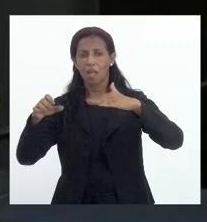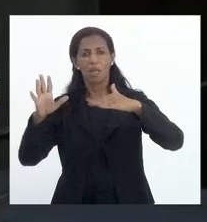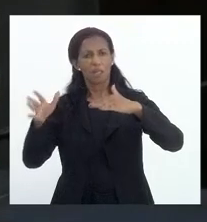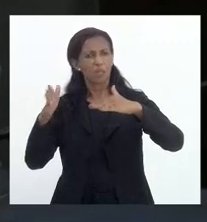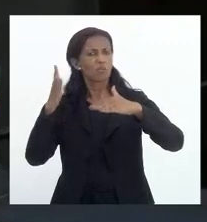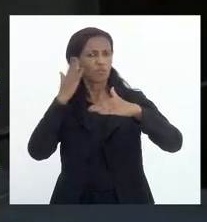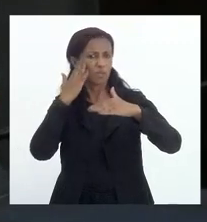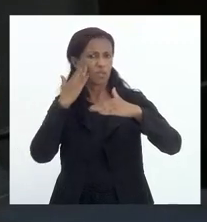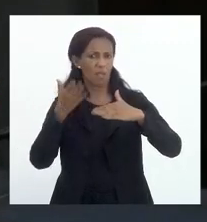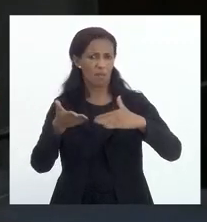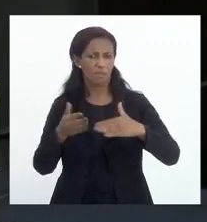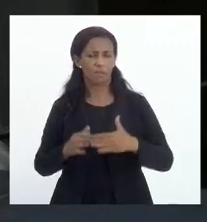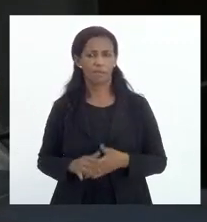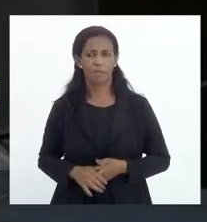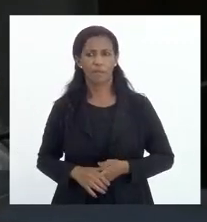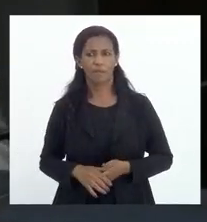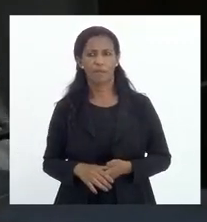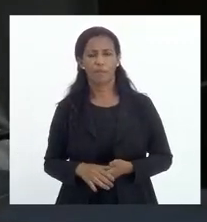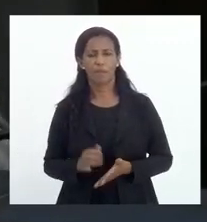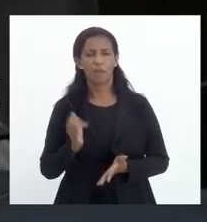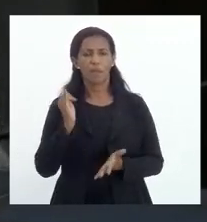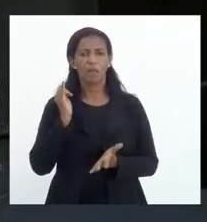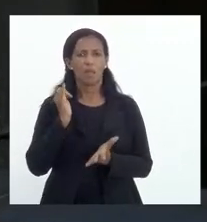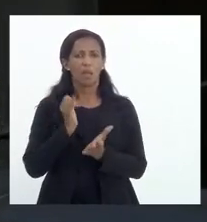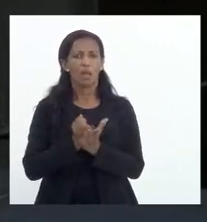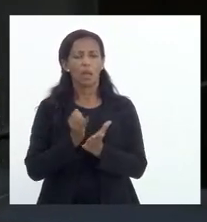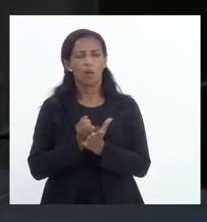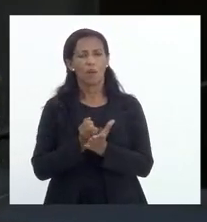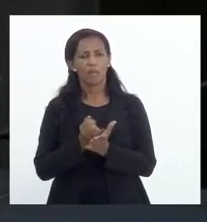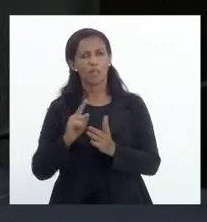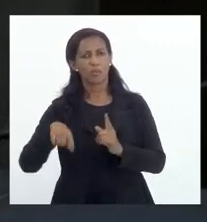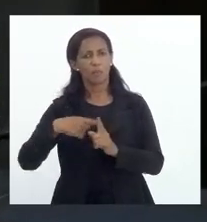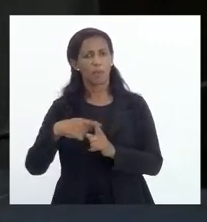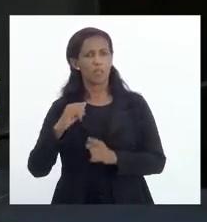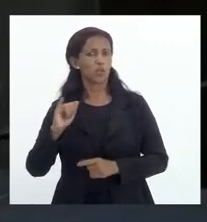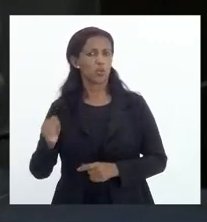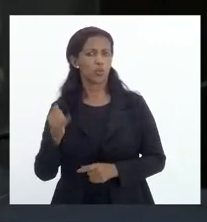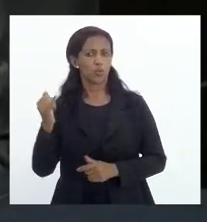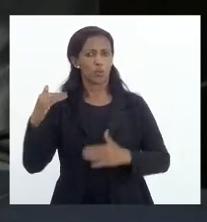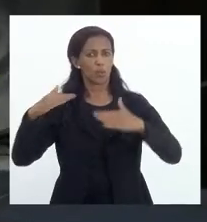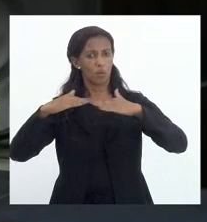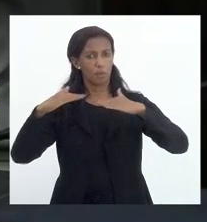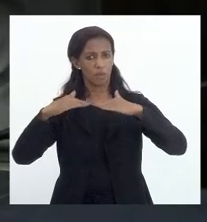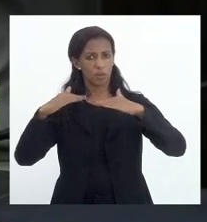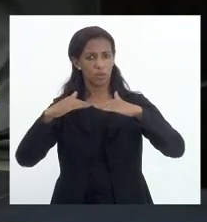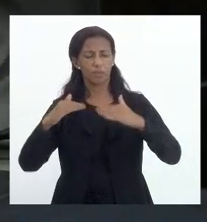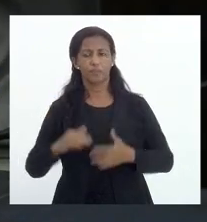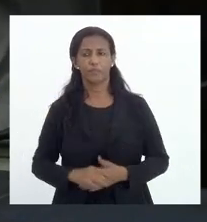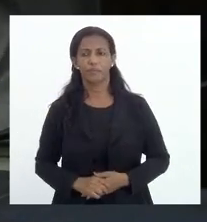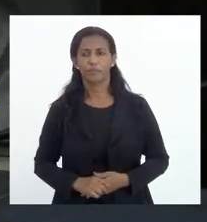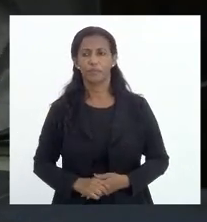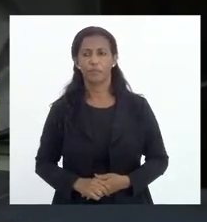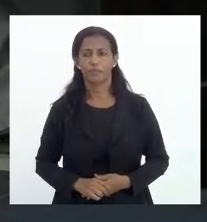consideração. É a taxa de IPCA mais juros e até o limite da Selic.